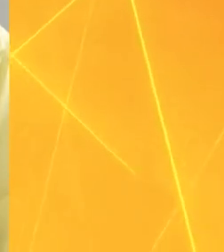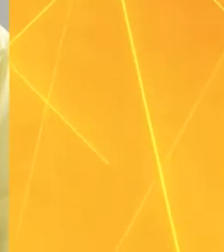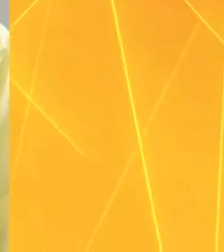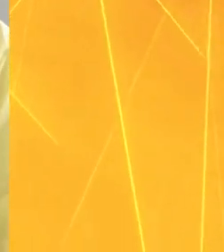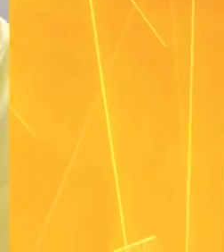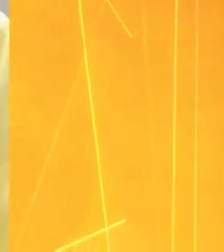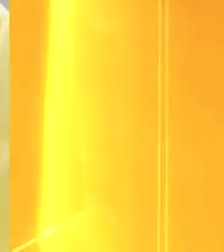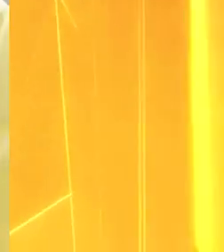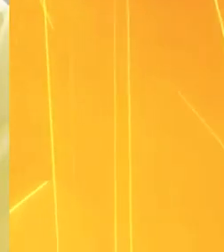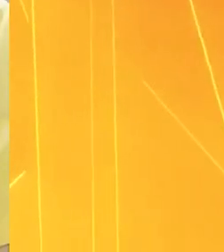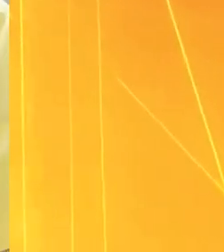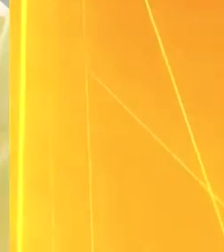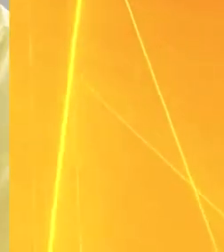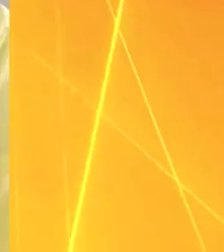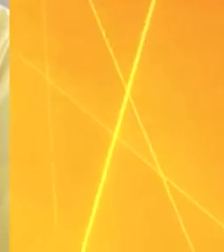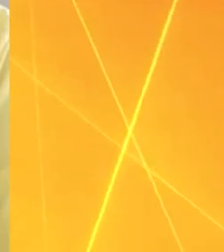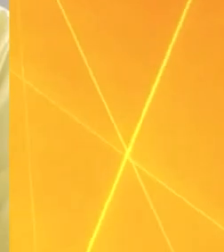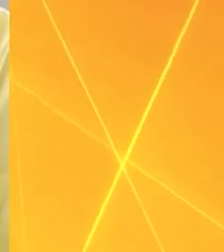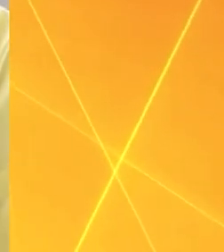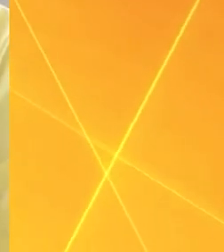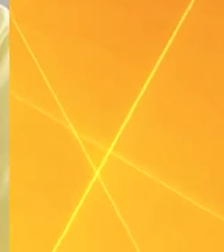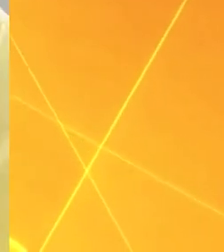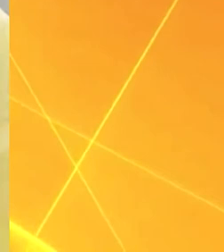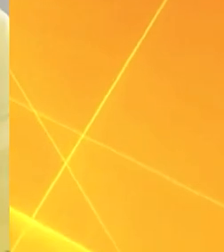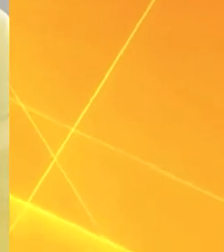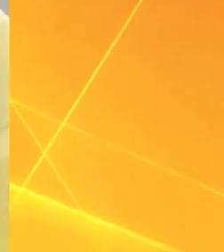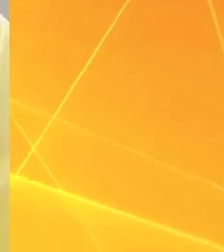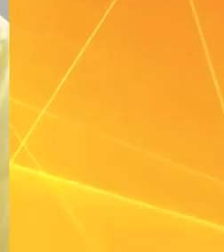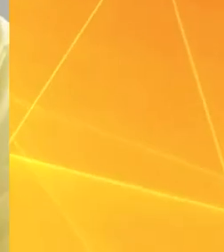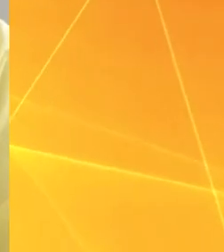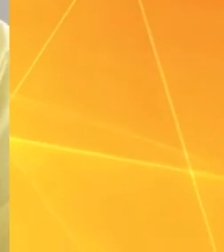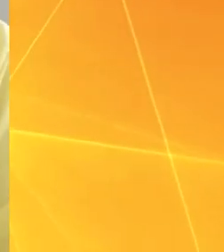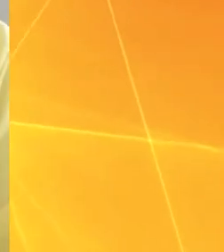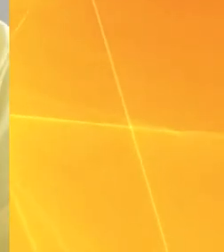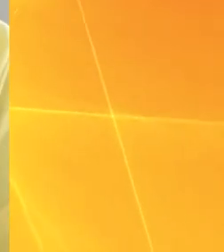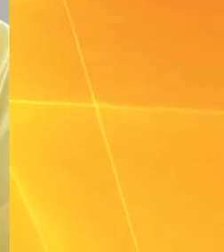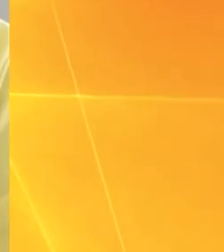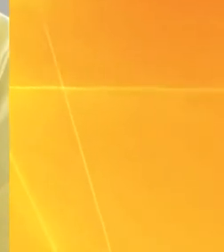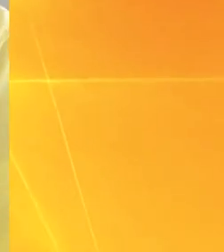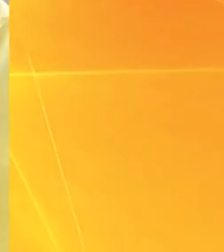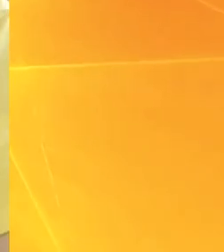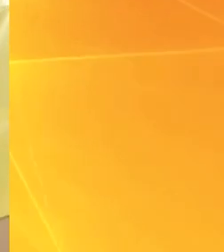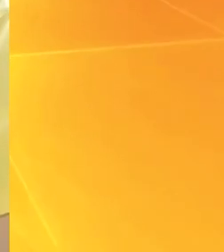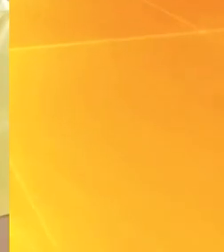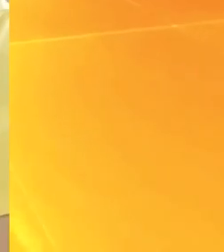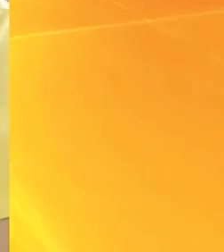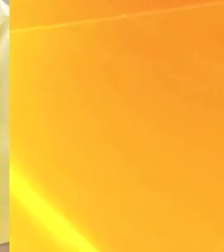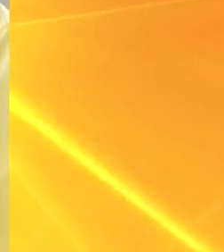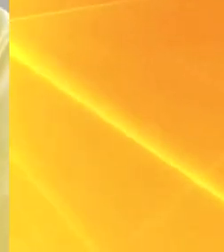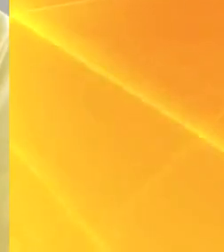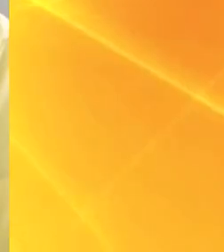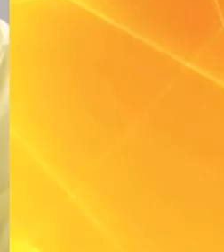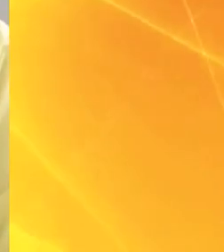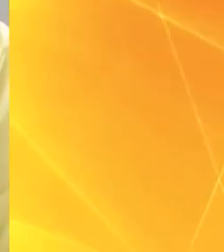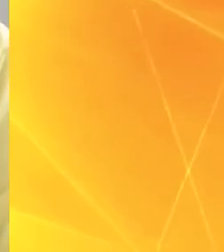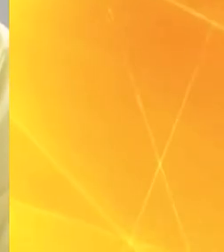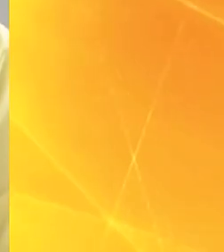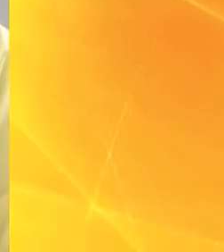escola do município de Chapecó, escola municipal, perplexo com a publicação de uma